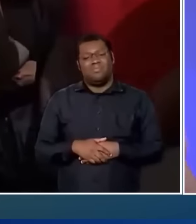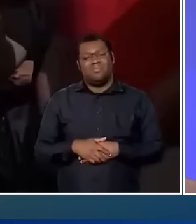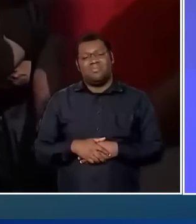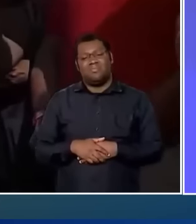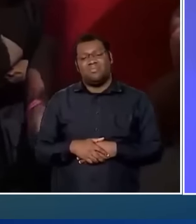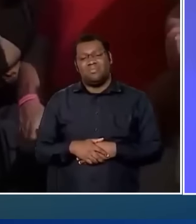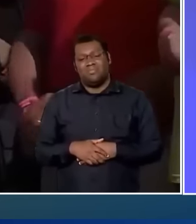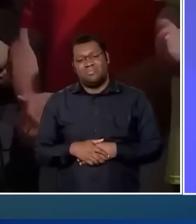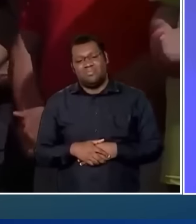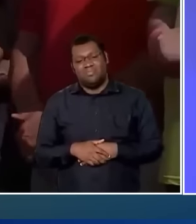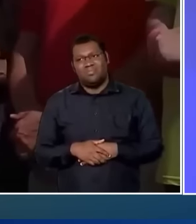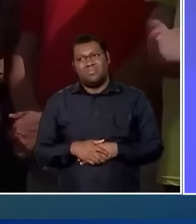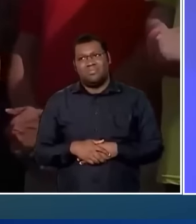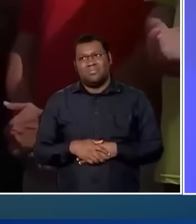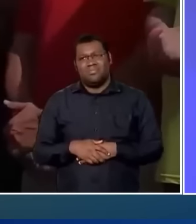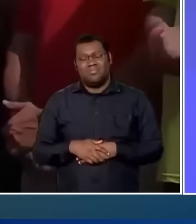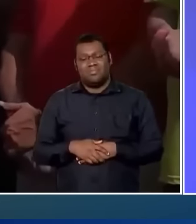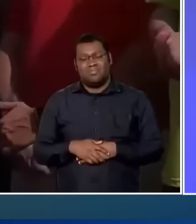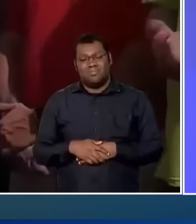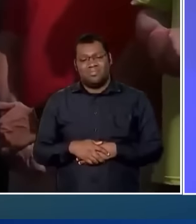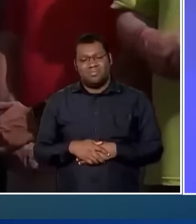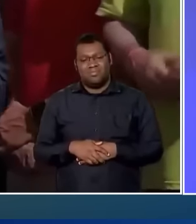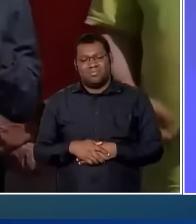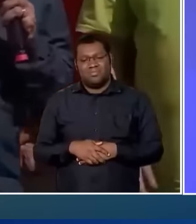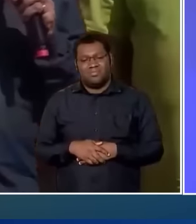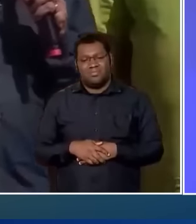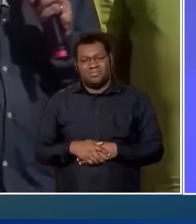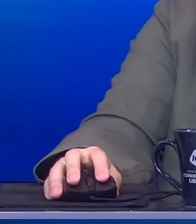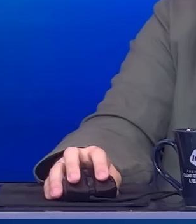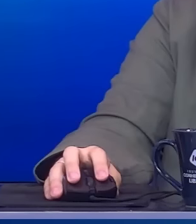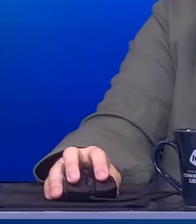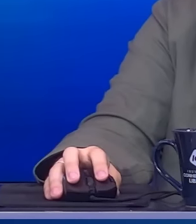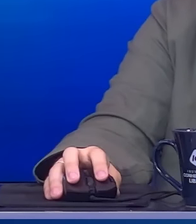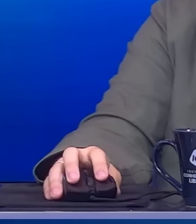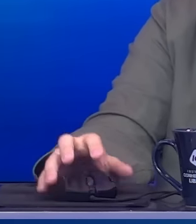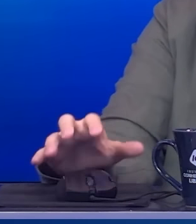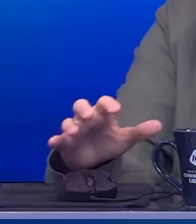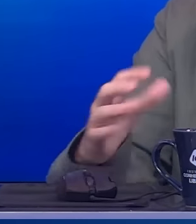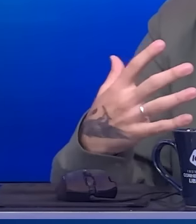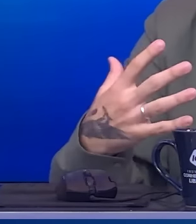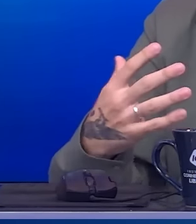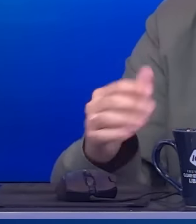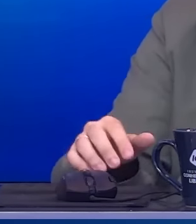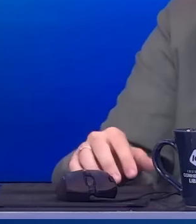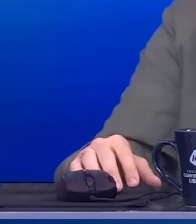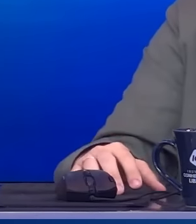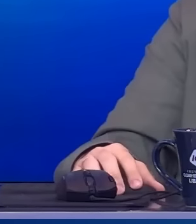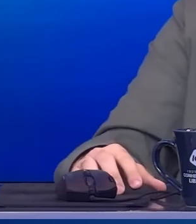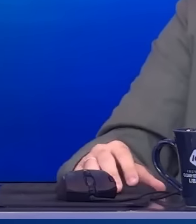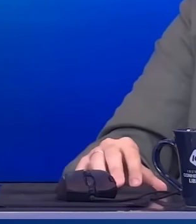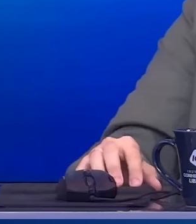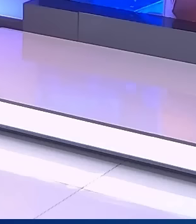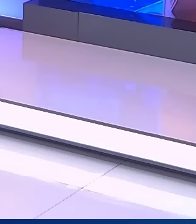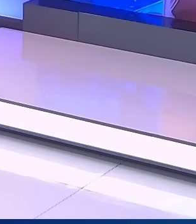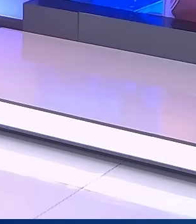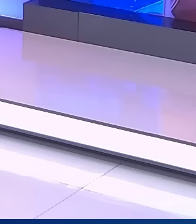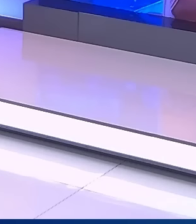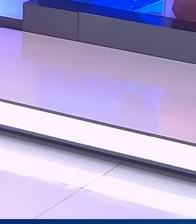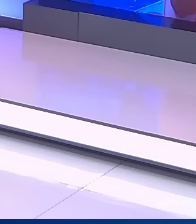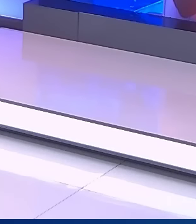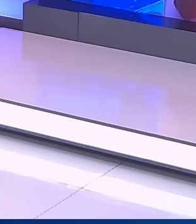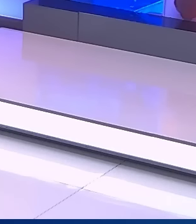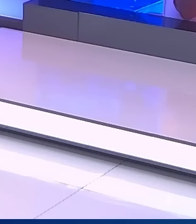varia na casa do que o William salientou aí, entre 5 e 25 mil reais. William? Gente, só um registro. Eu, não pelo é como... menos... Diz, Elô, fala.